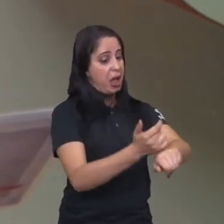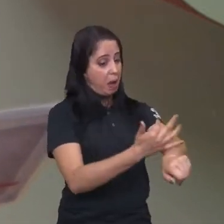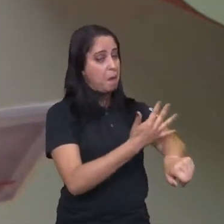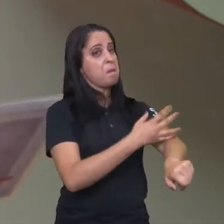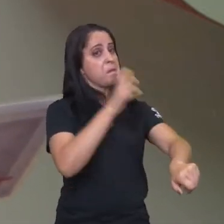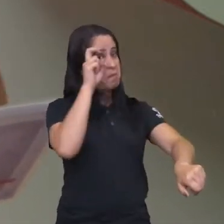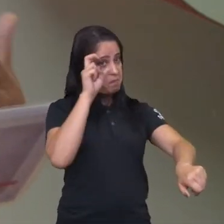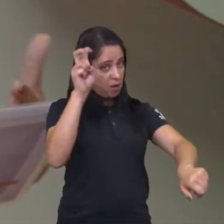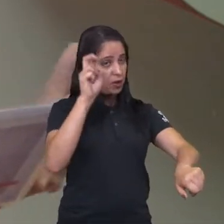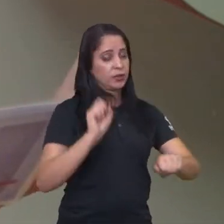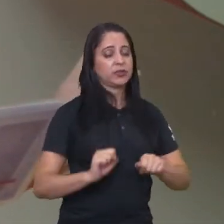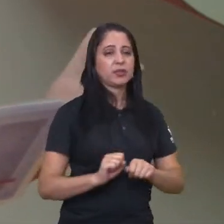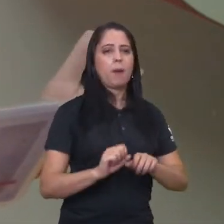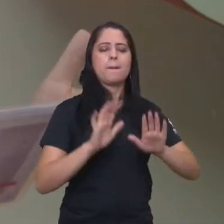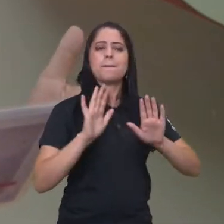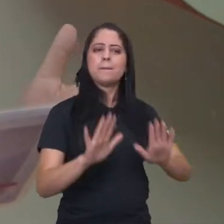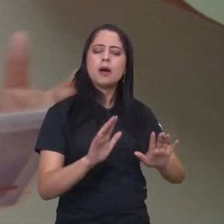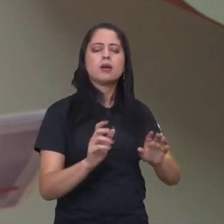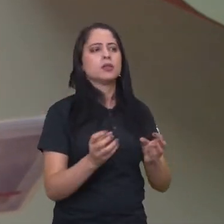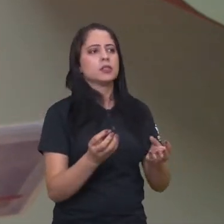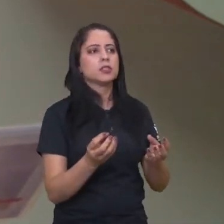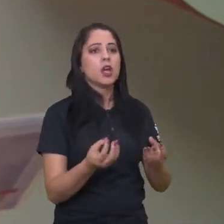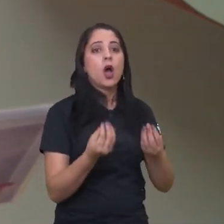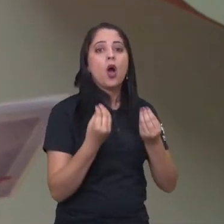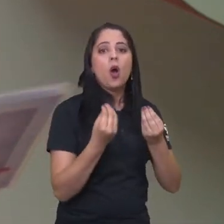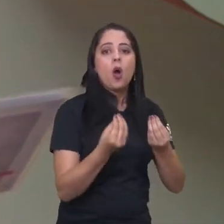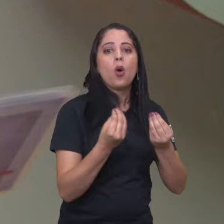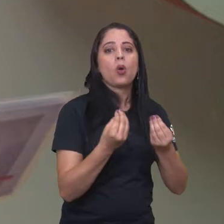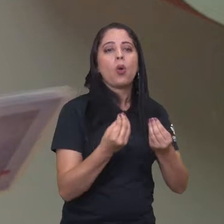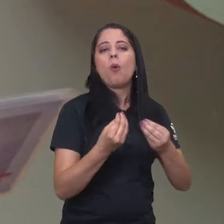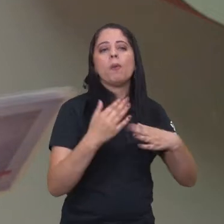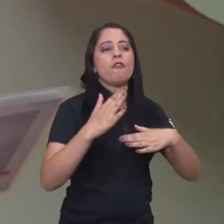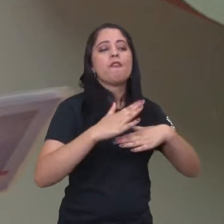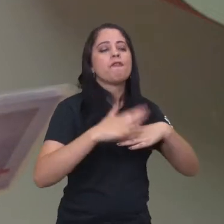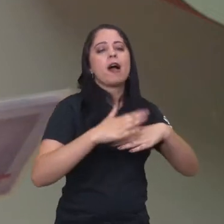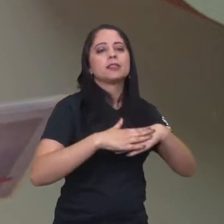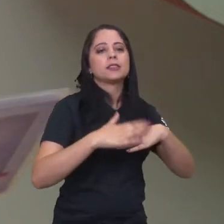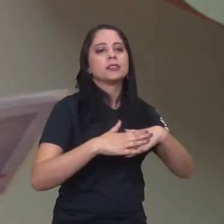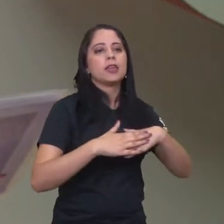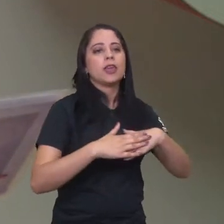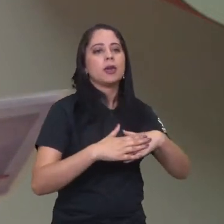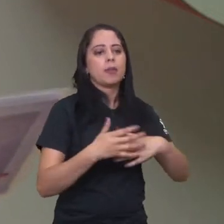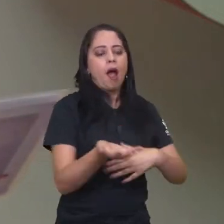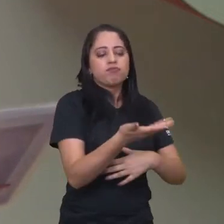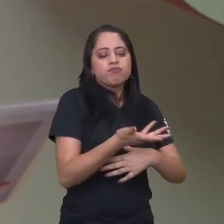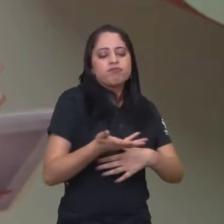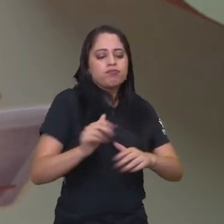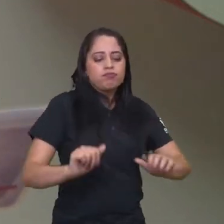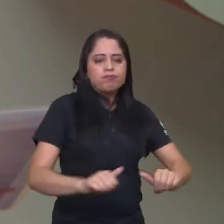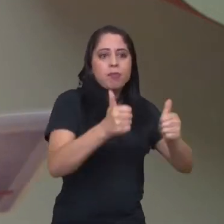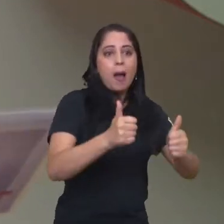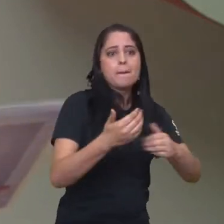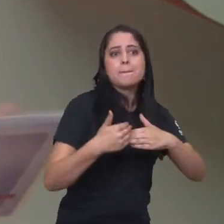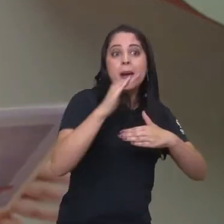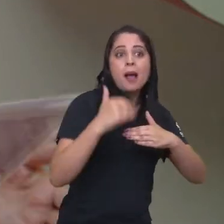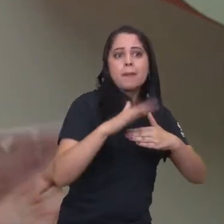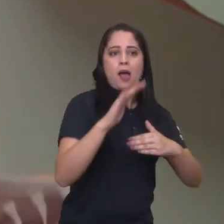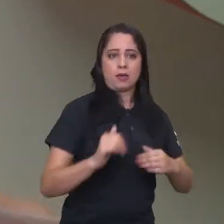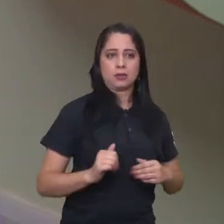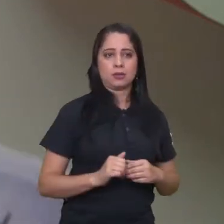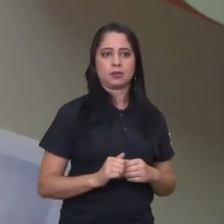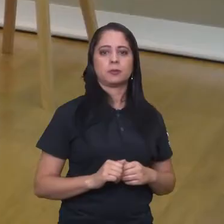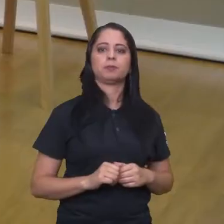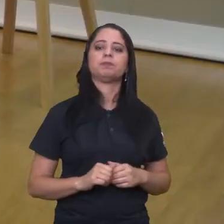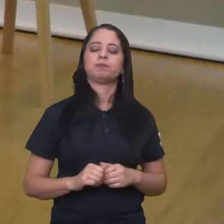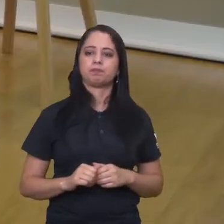conseguiu desenvolver bem aí a inteligência emocional. Mas como que a gente pode fazer para ser mais produtivo? Eu sei que você tem ajudado muitas pessoas nesse